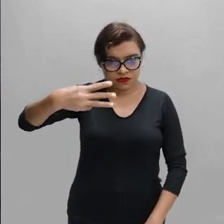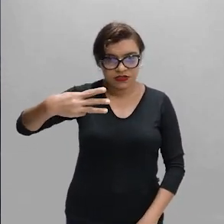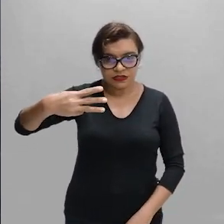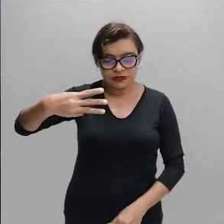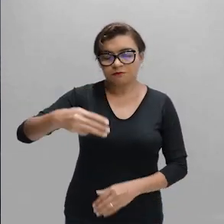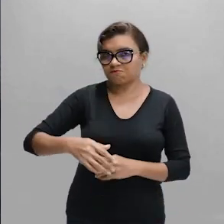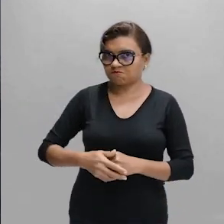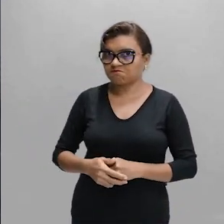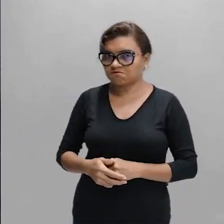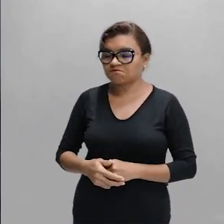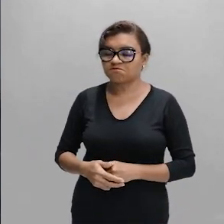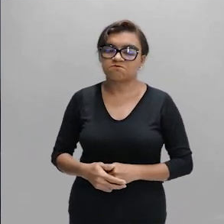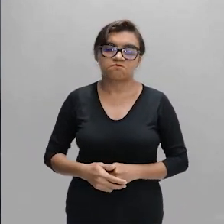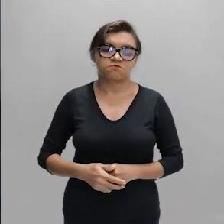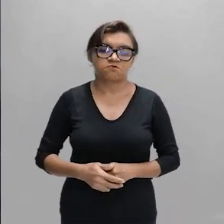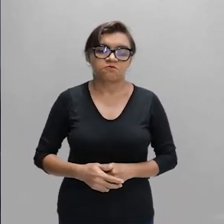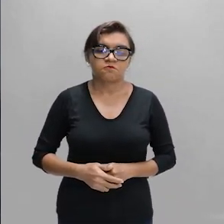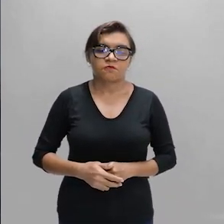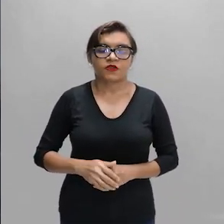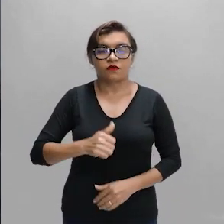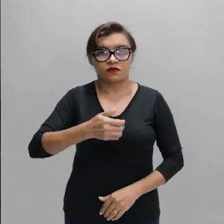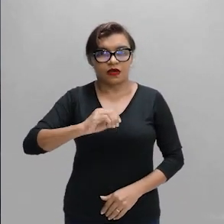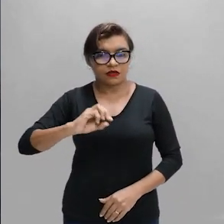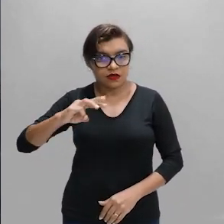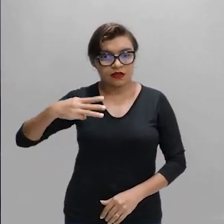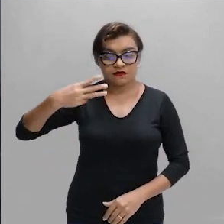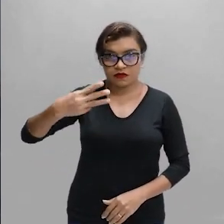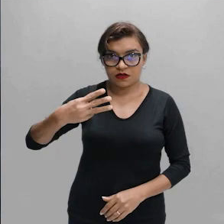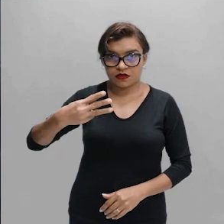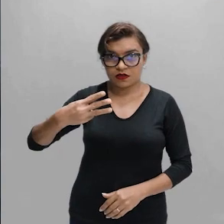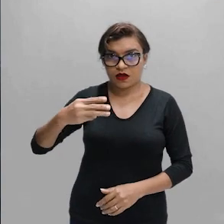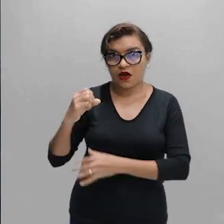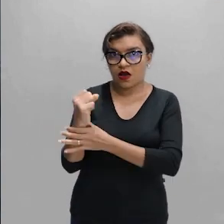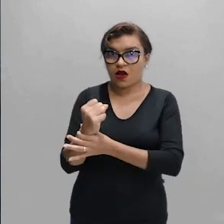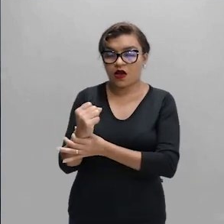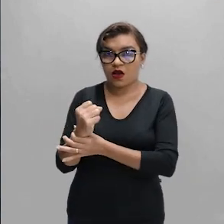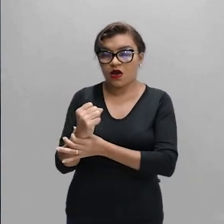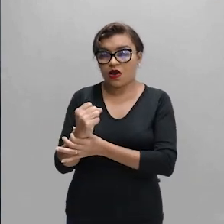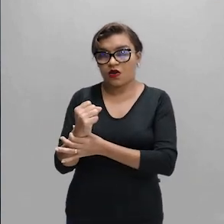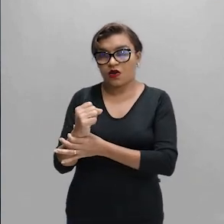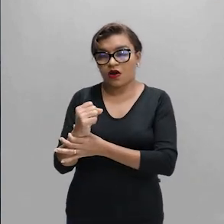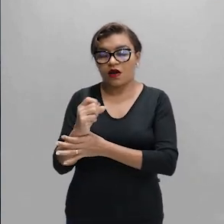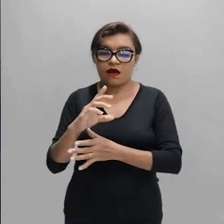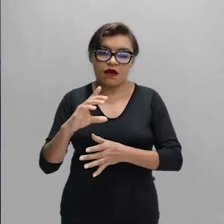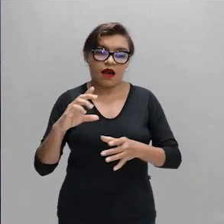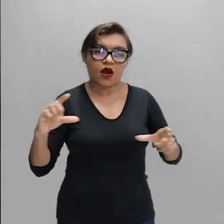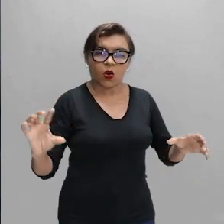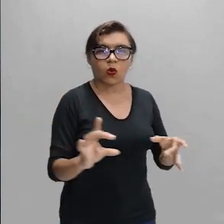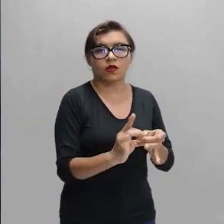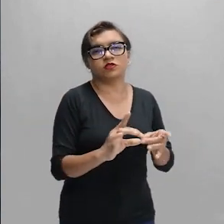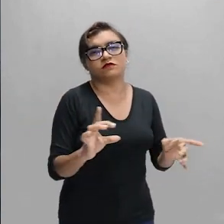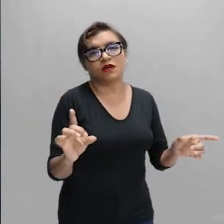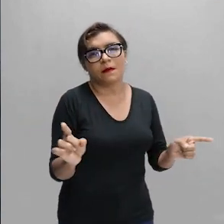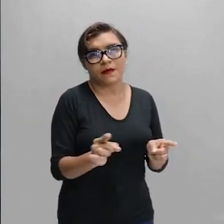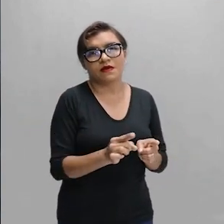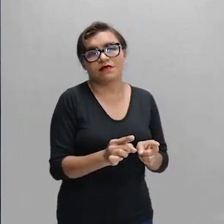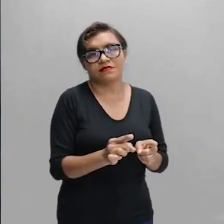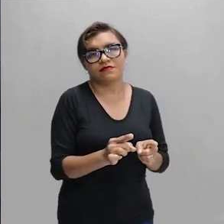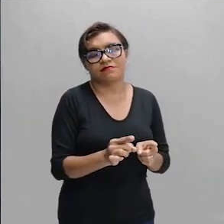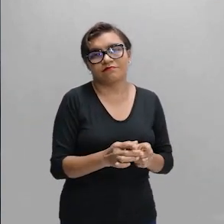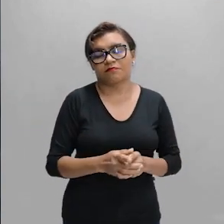muito grande. Tá ok? A condutividade nós vimos lá que estava na casa do negativo, né? O expoente